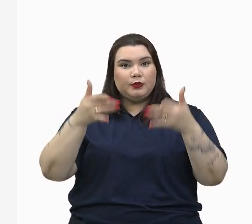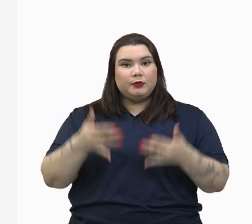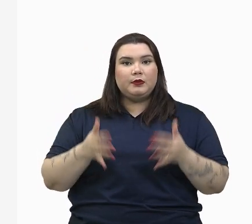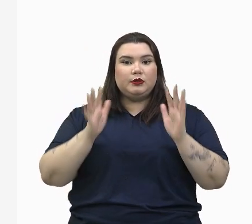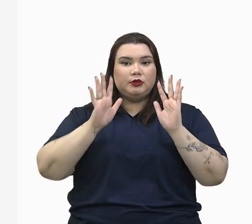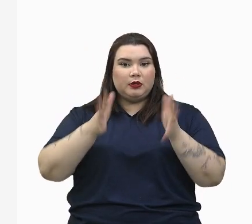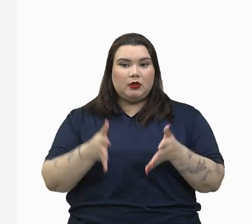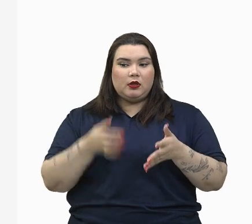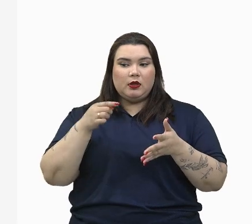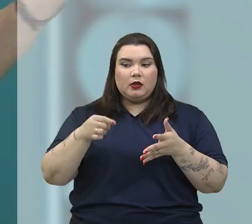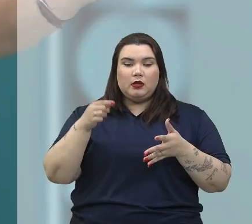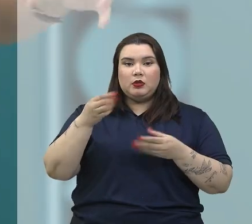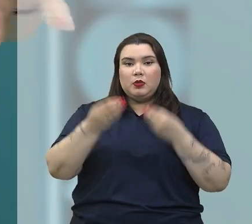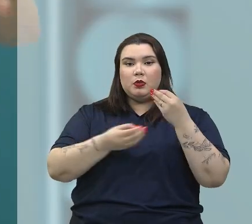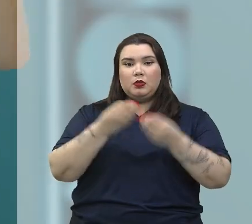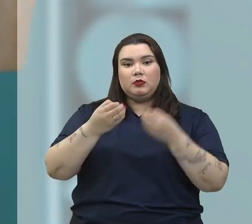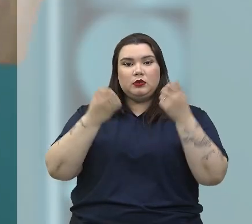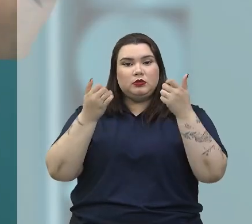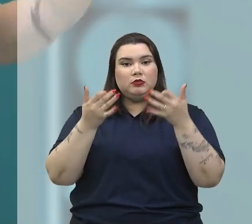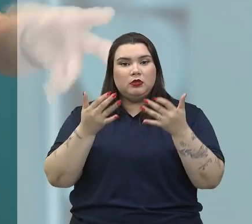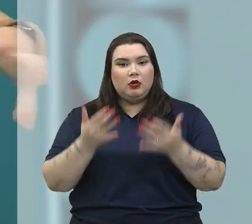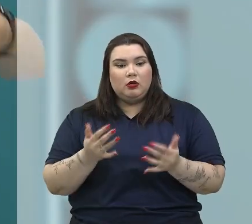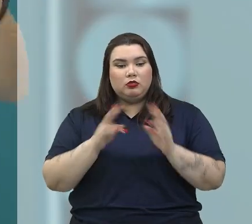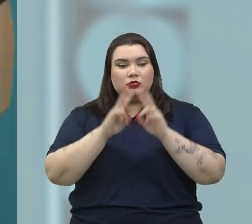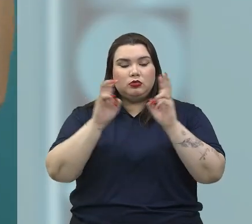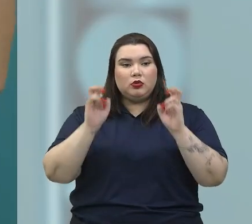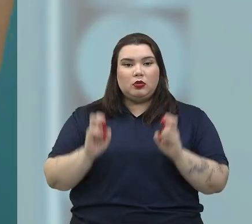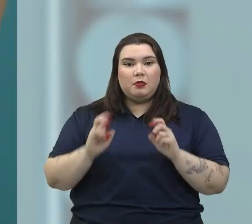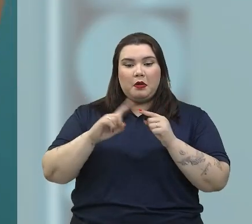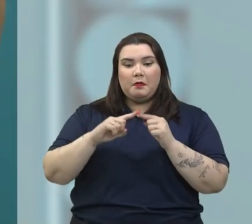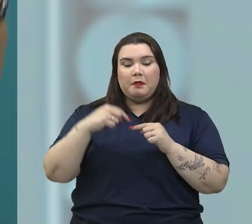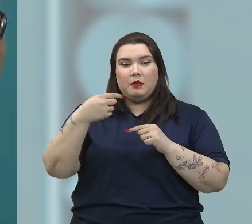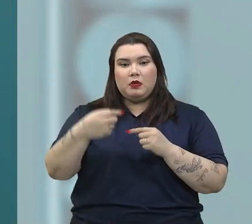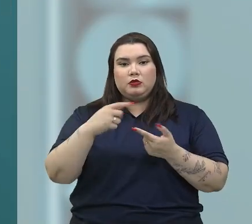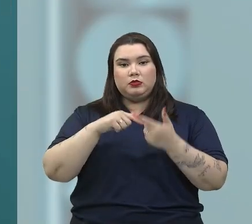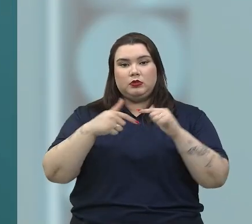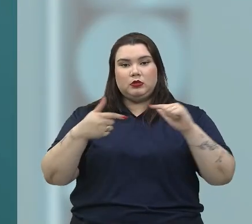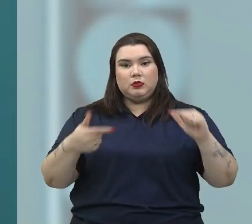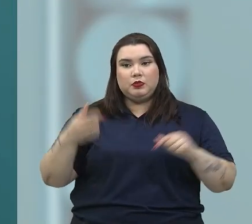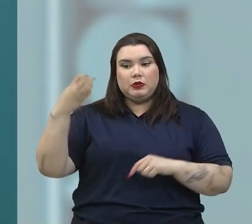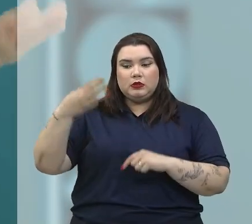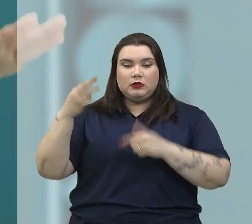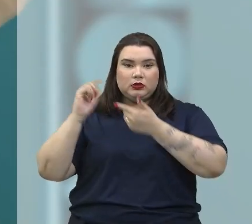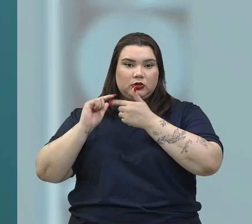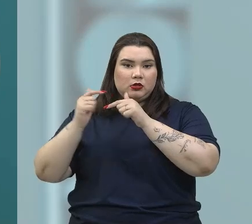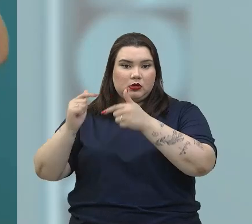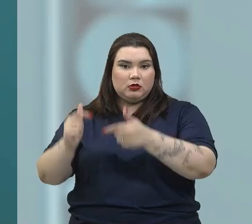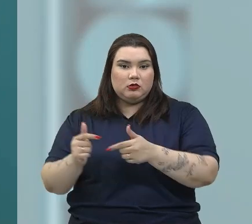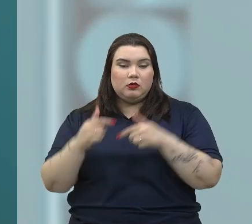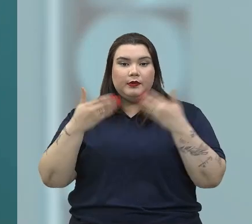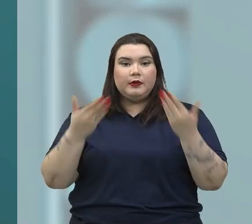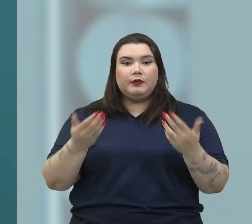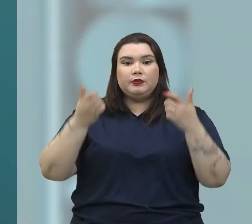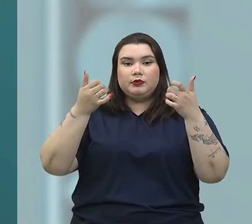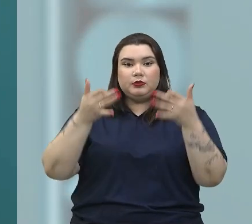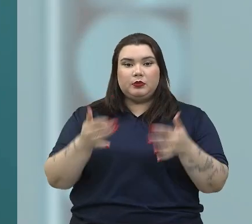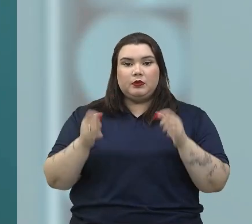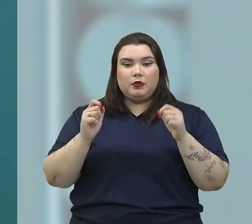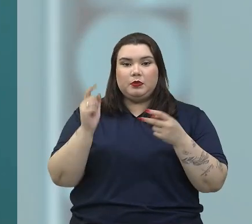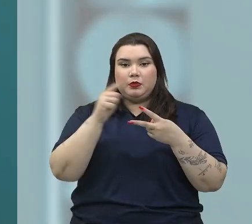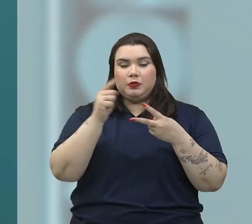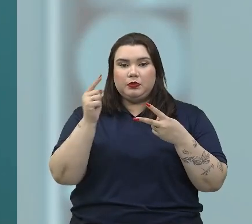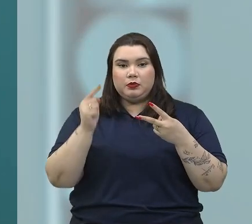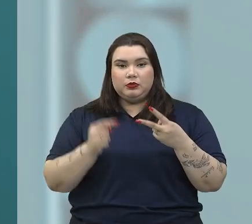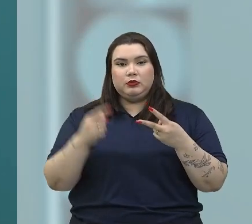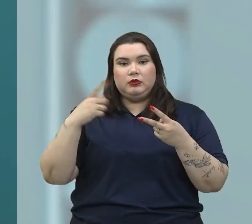falado, essa questão, né, da pós-modernidade, da terceira geração do modernismo, apesar de as duas situações